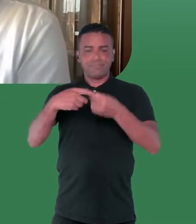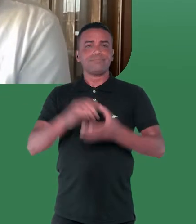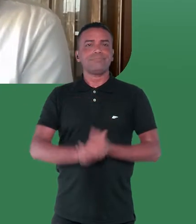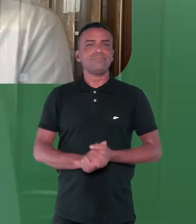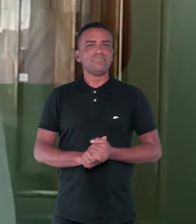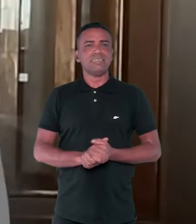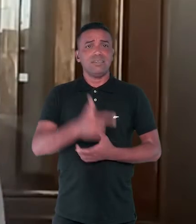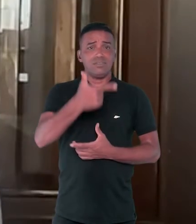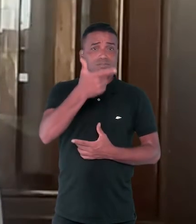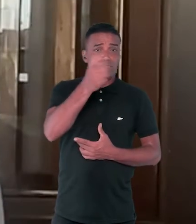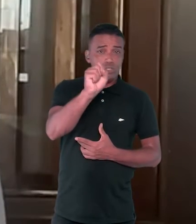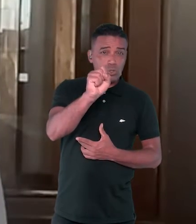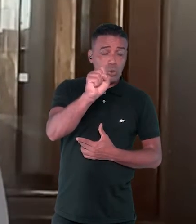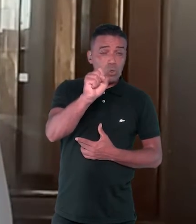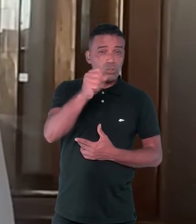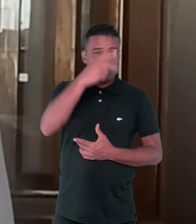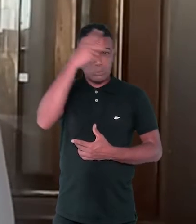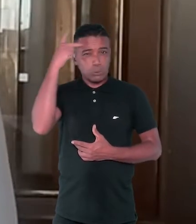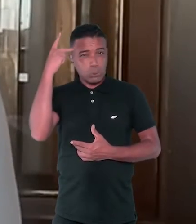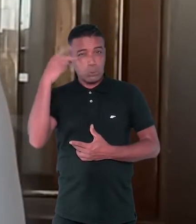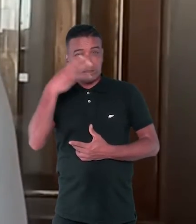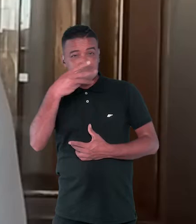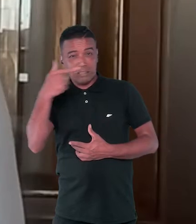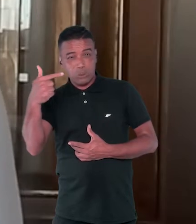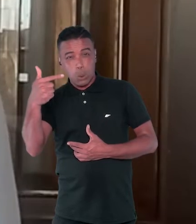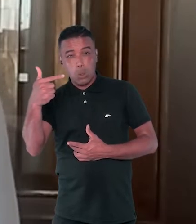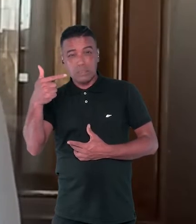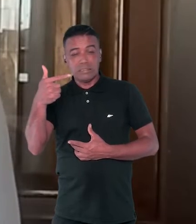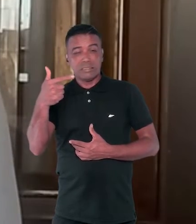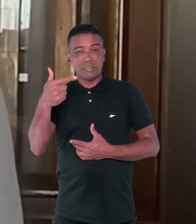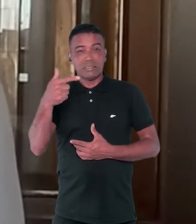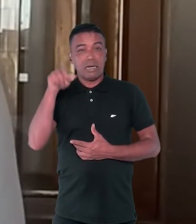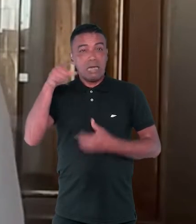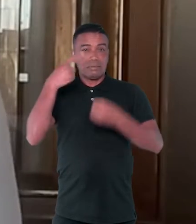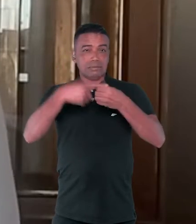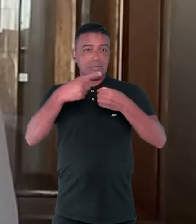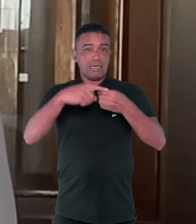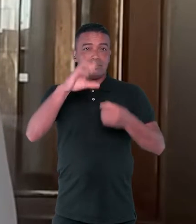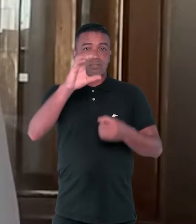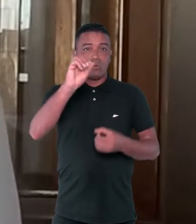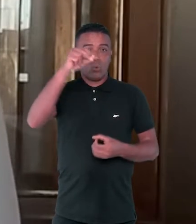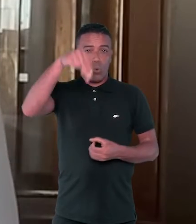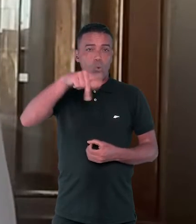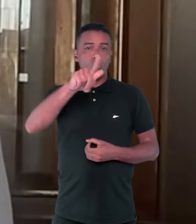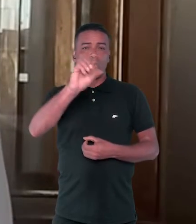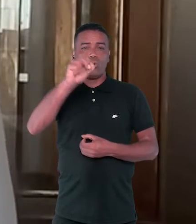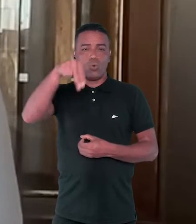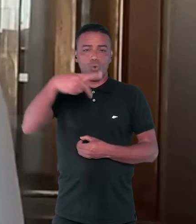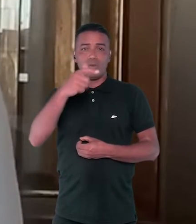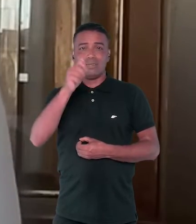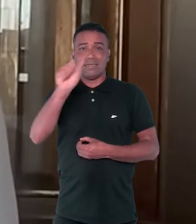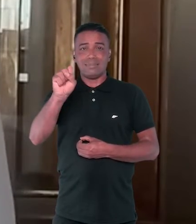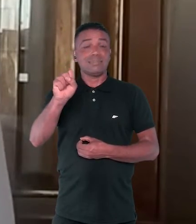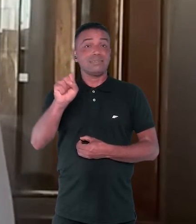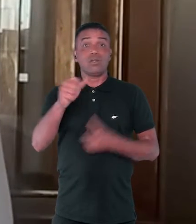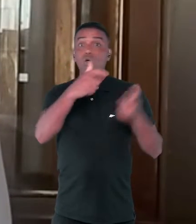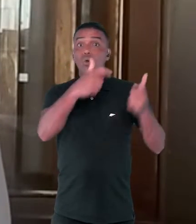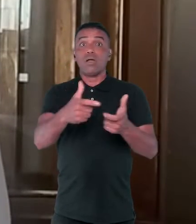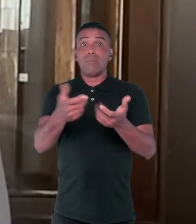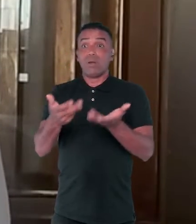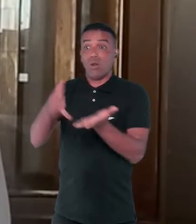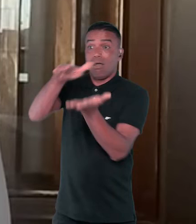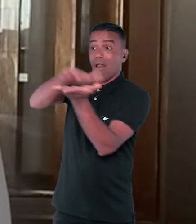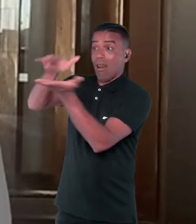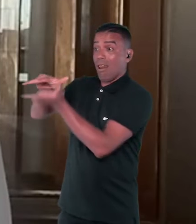28 dos 32 corpos estavam em Congonhas. E foi uma coisa tão triste e grande e grave, que eles não tendo lugar para colocar os corpos, colocaram